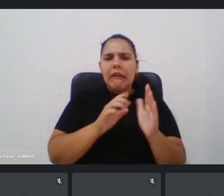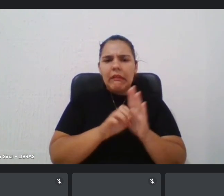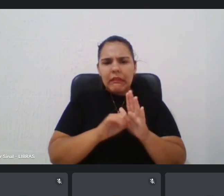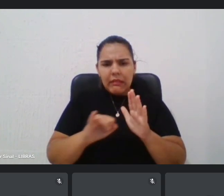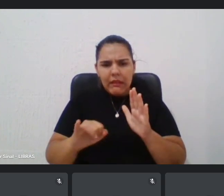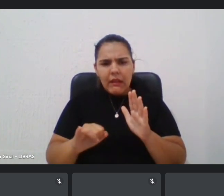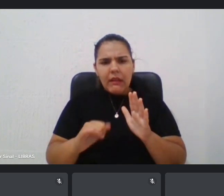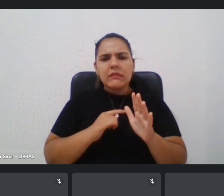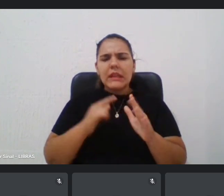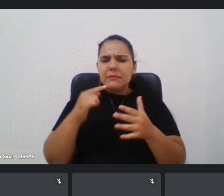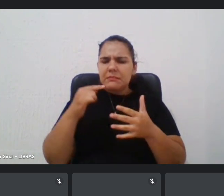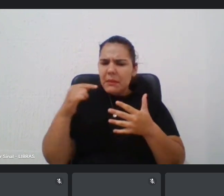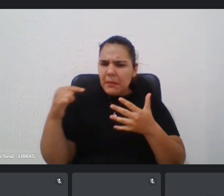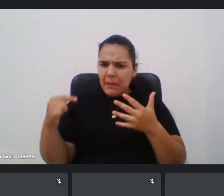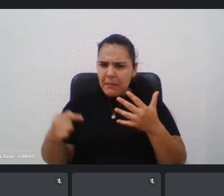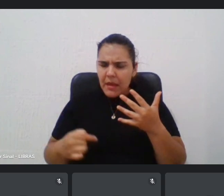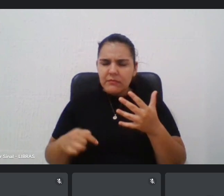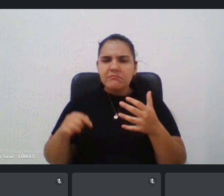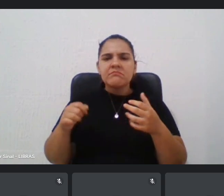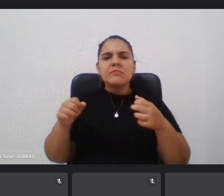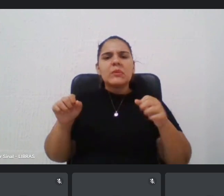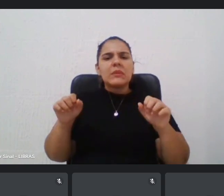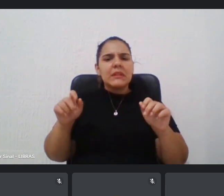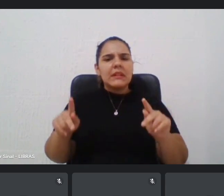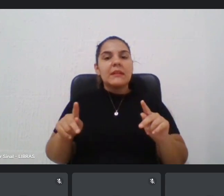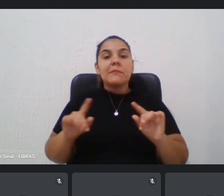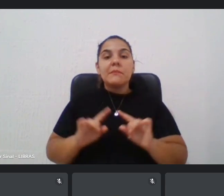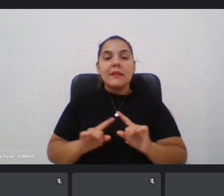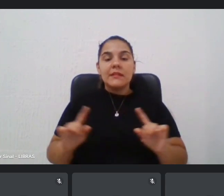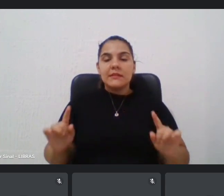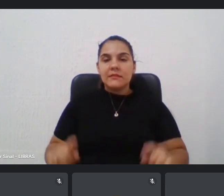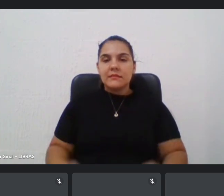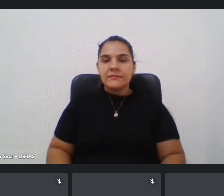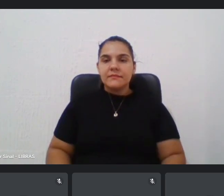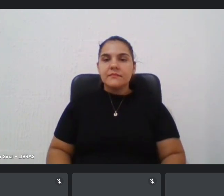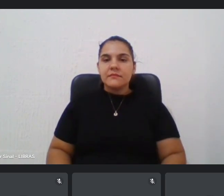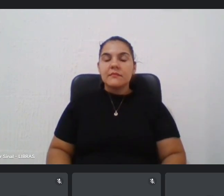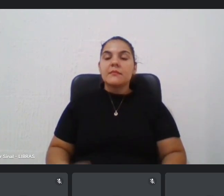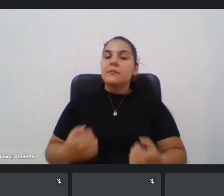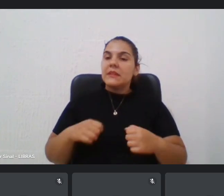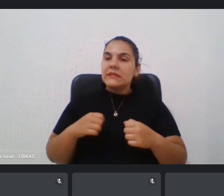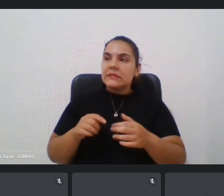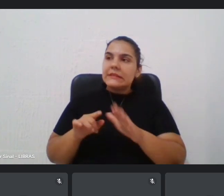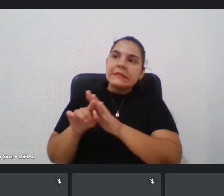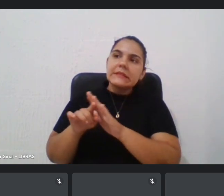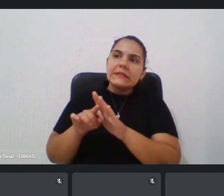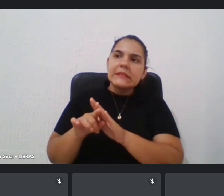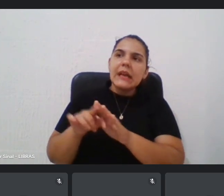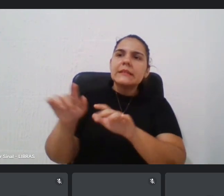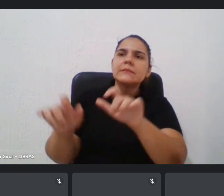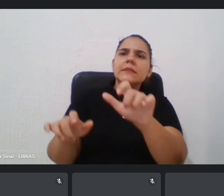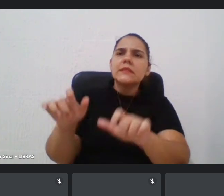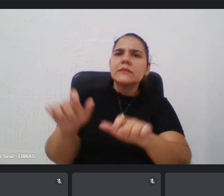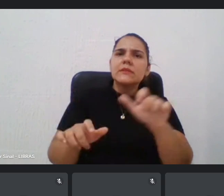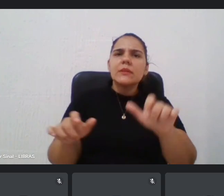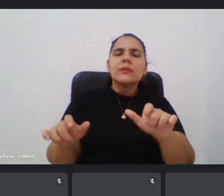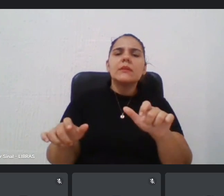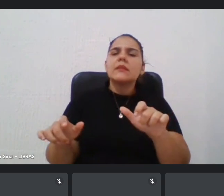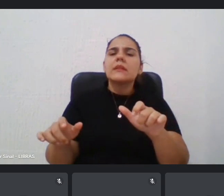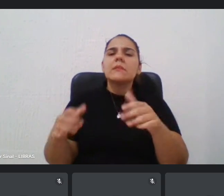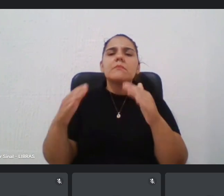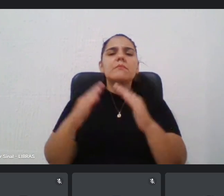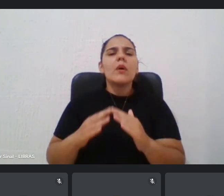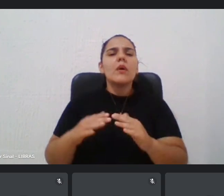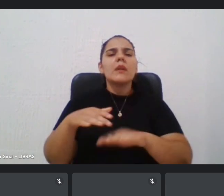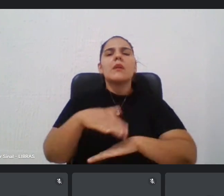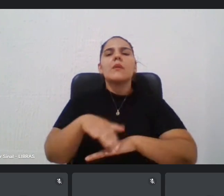mas ir nessas casas, que as pessoas não têm moradia, como o Vanilson passou por